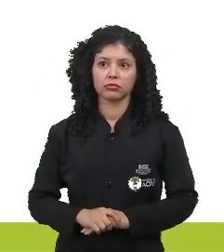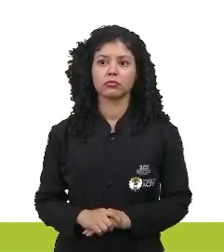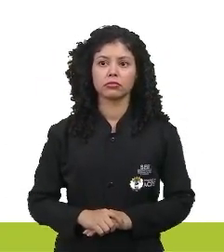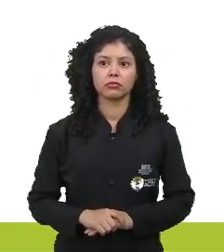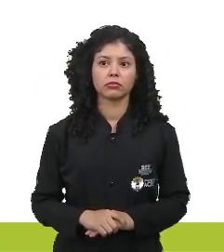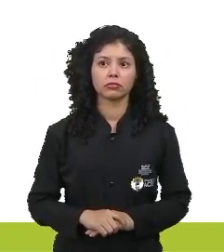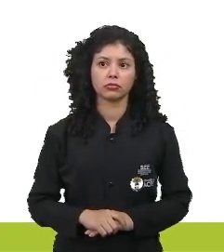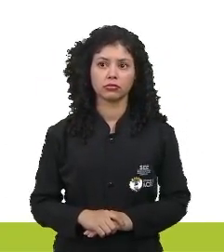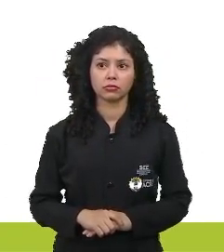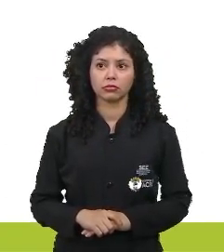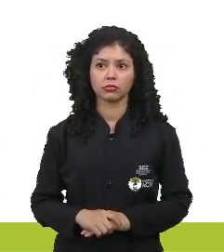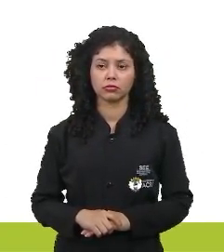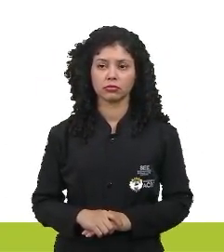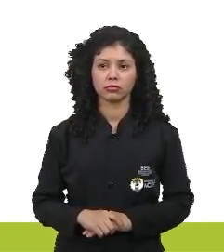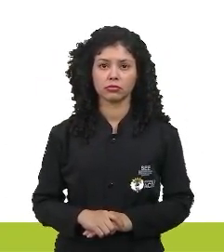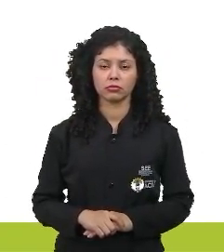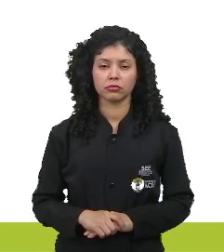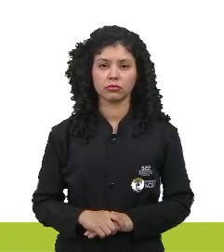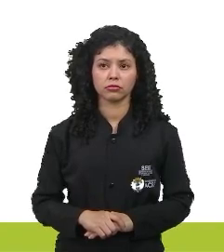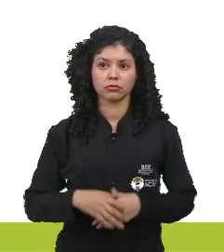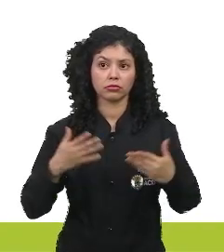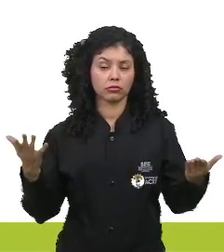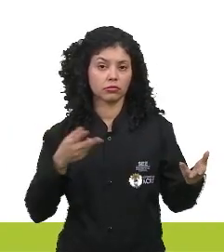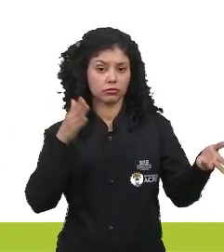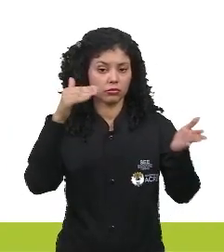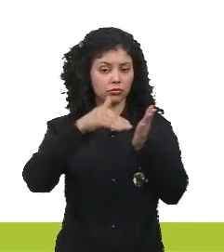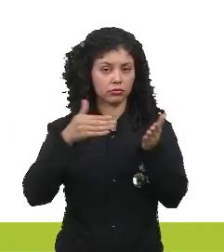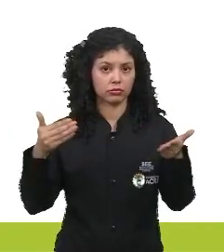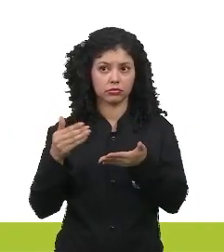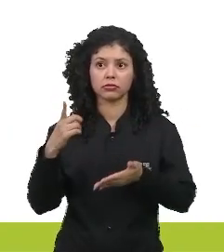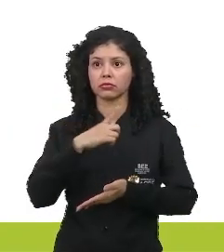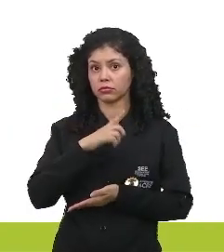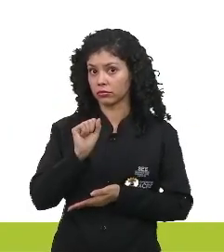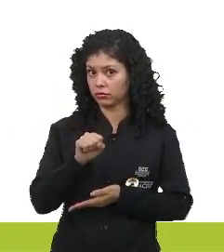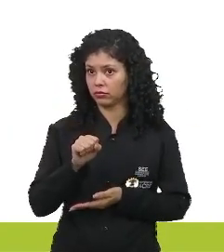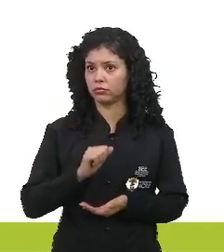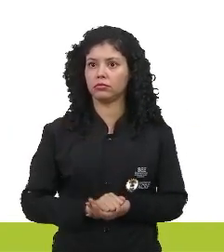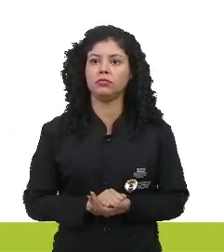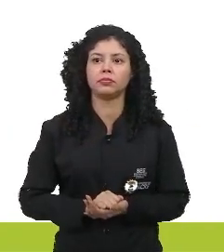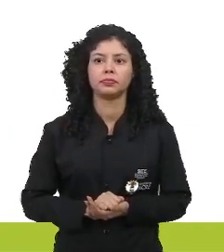estrutural, perceptível inclusive até hoje na sociedade,